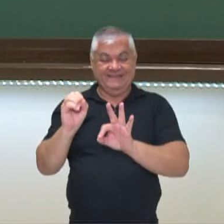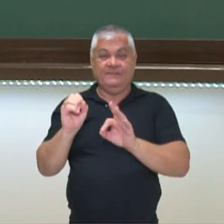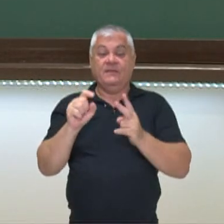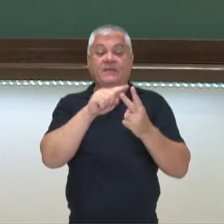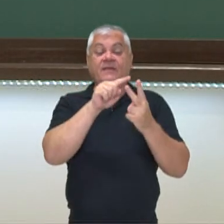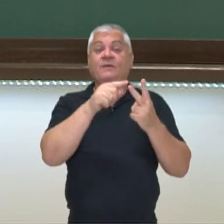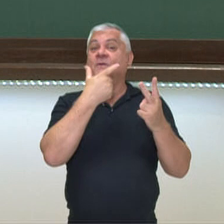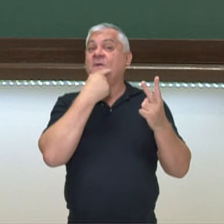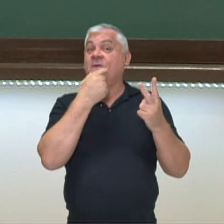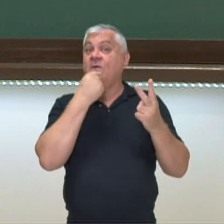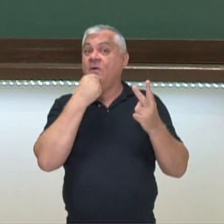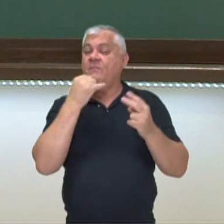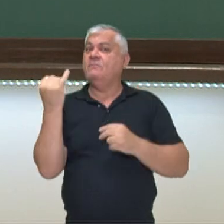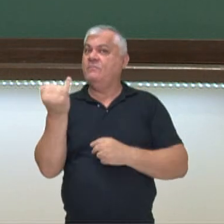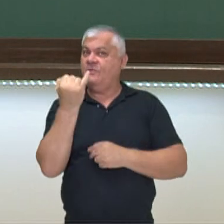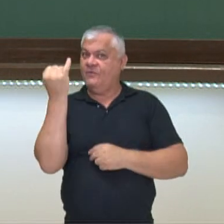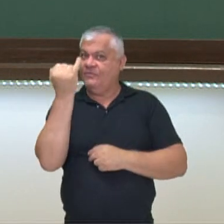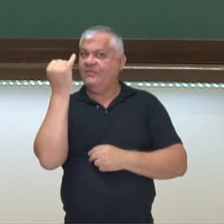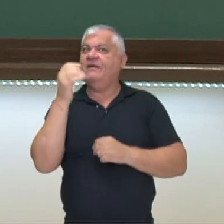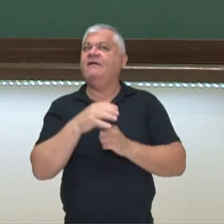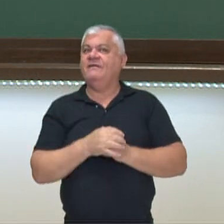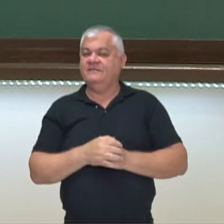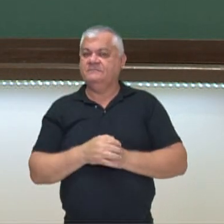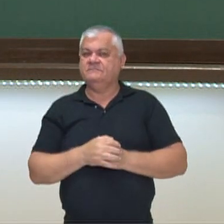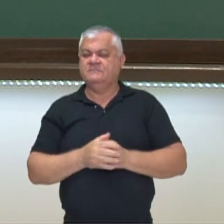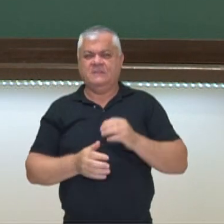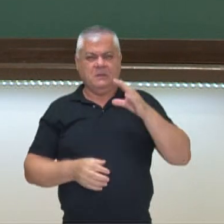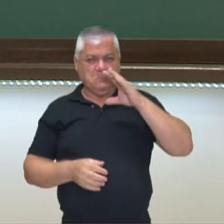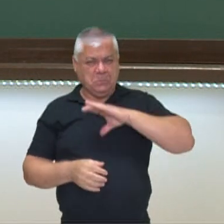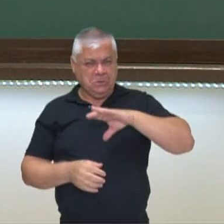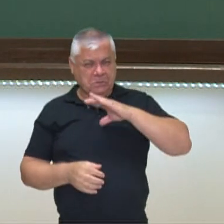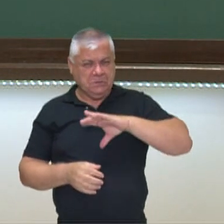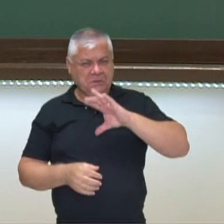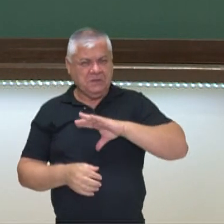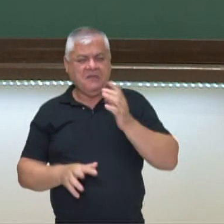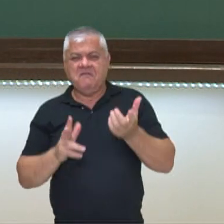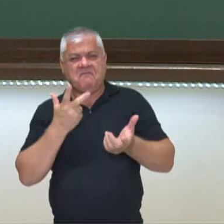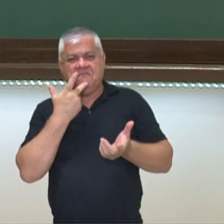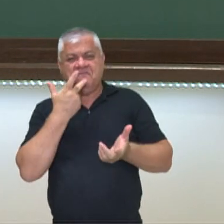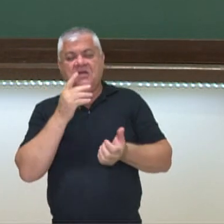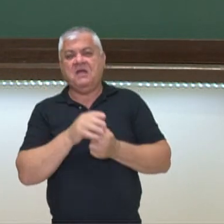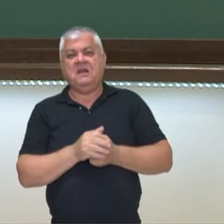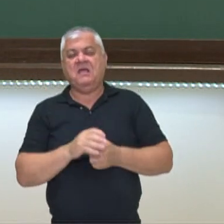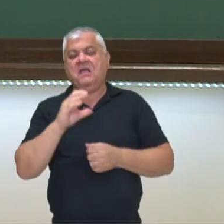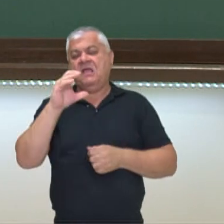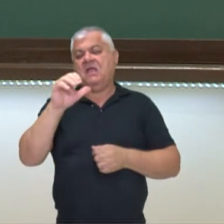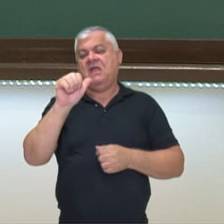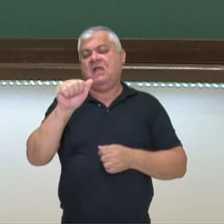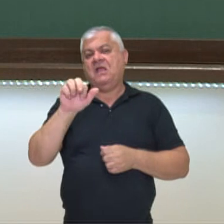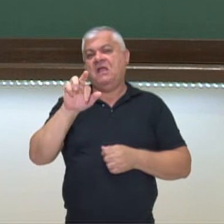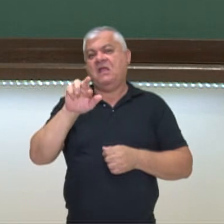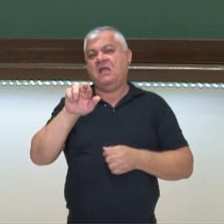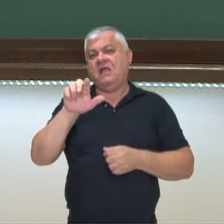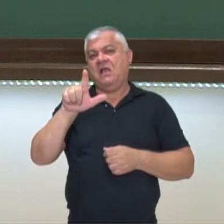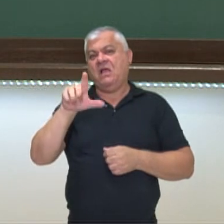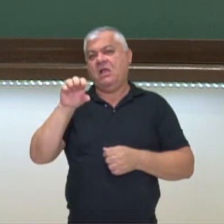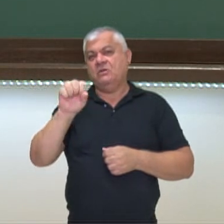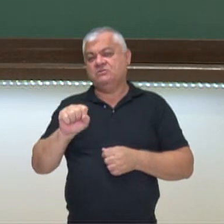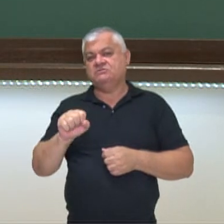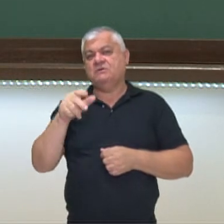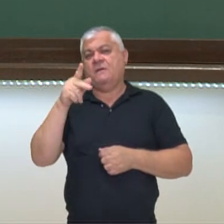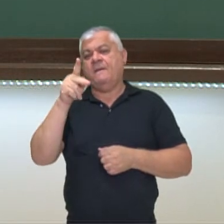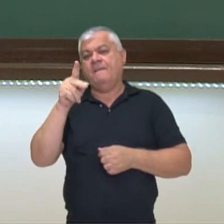uma particularidade. Nós, na língua portuguesa, não falamos assim, Carlos, Pedro e eu. E sim,